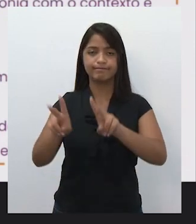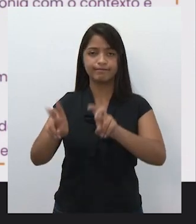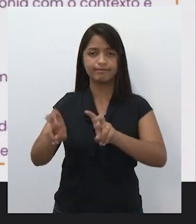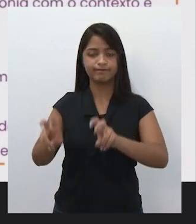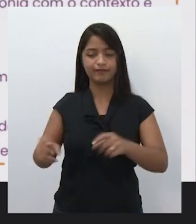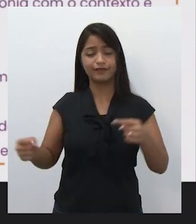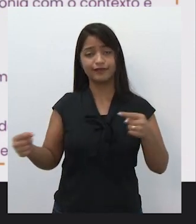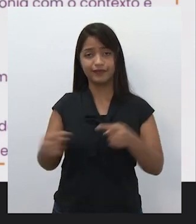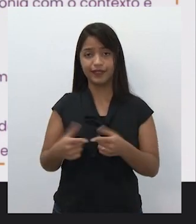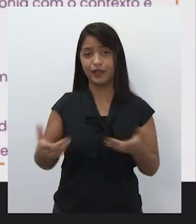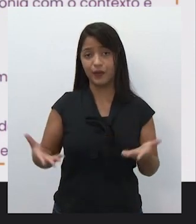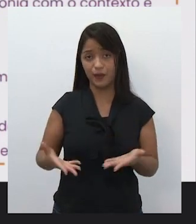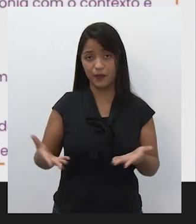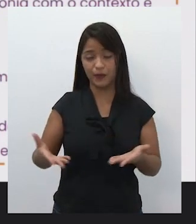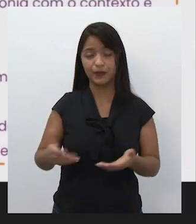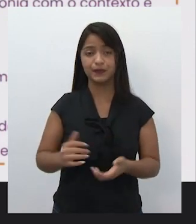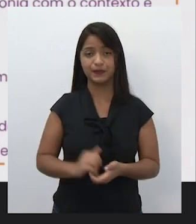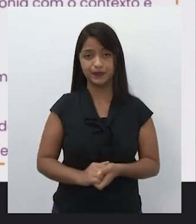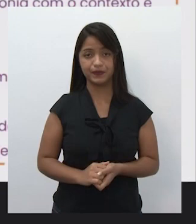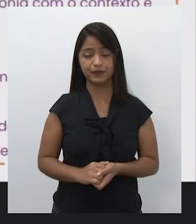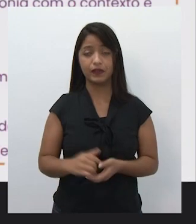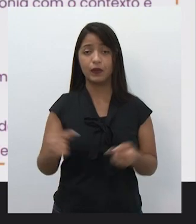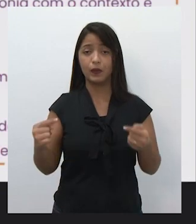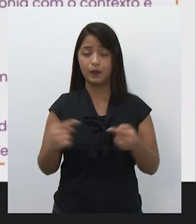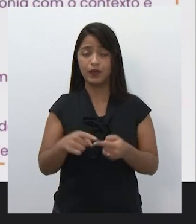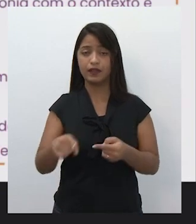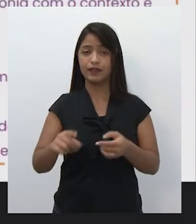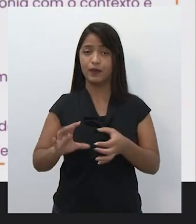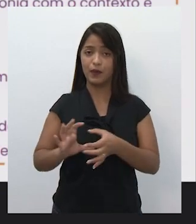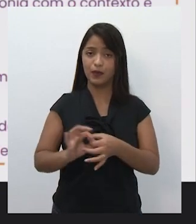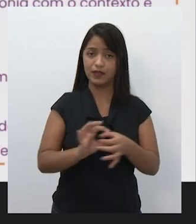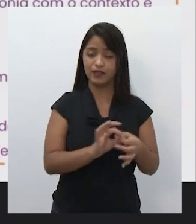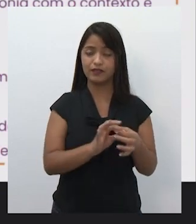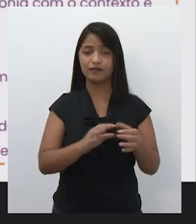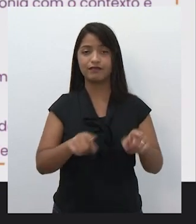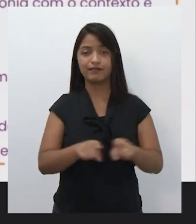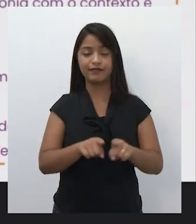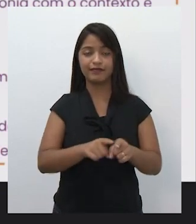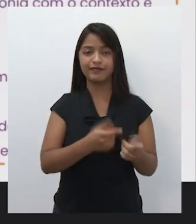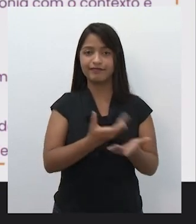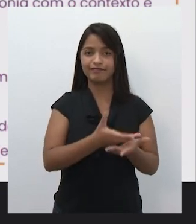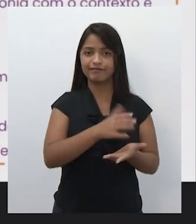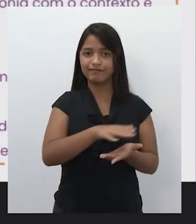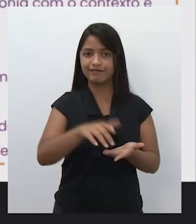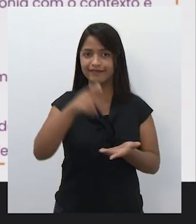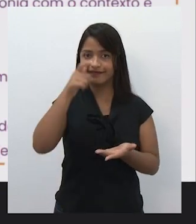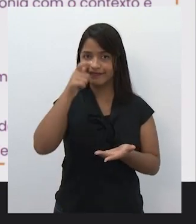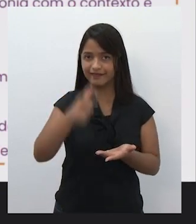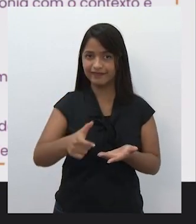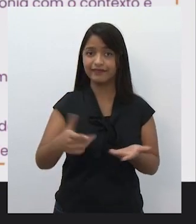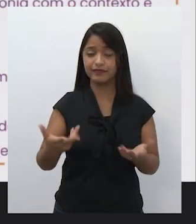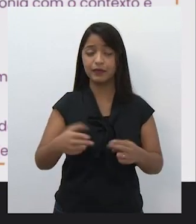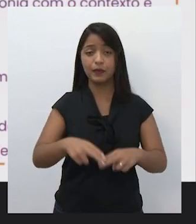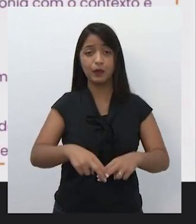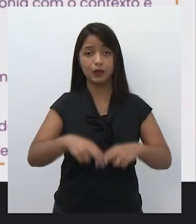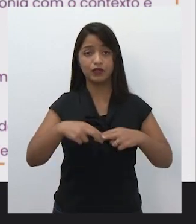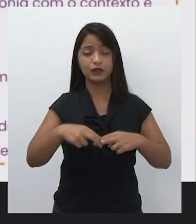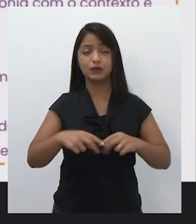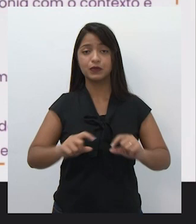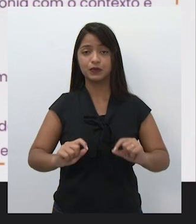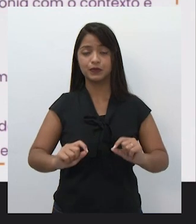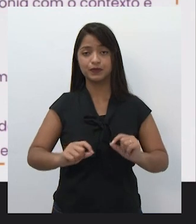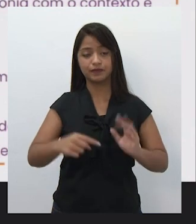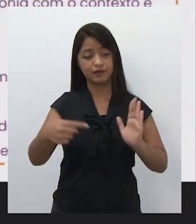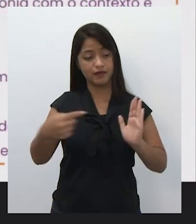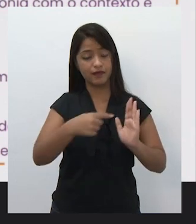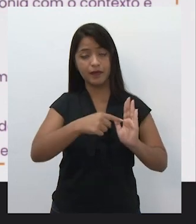contemporâneas, em sintonia com esse contexto e esses interesses dos estudantes. Por isso, lá no planejamento, no plano